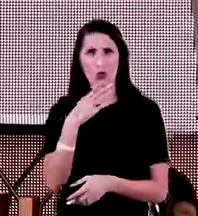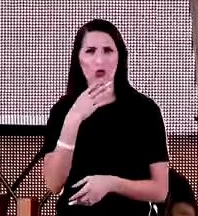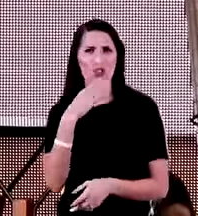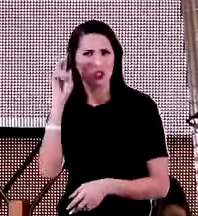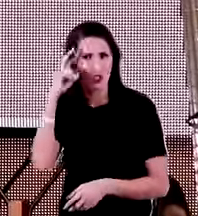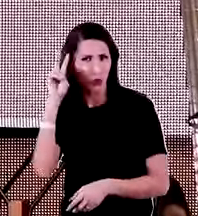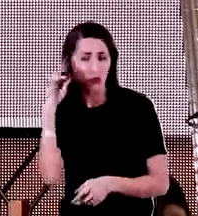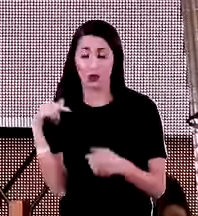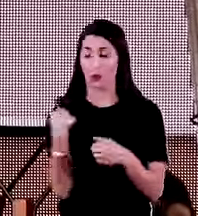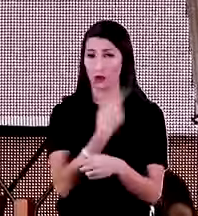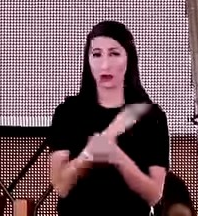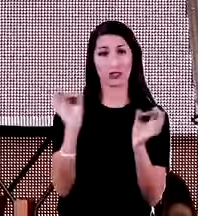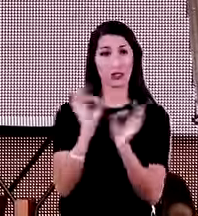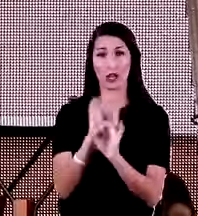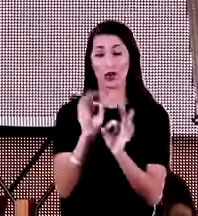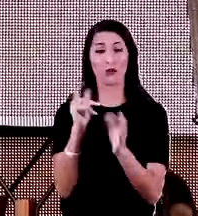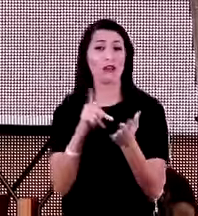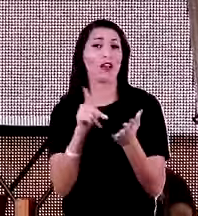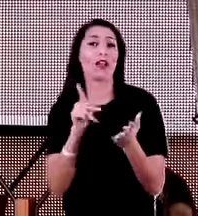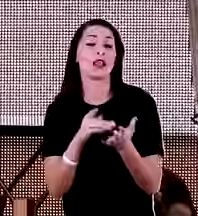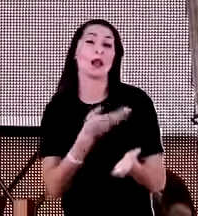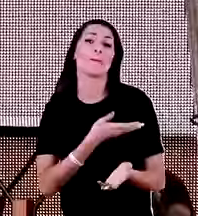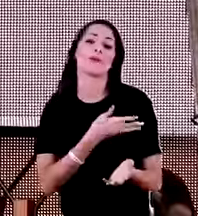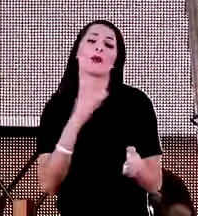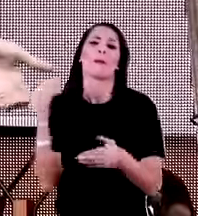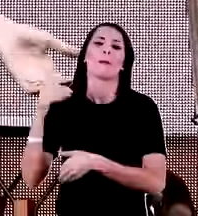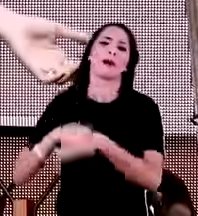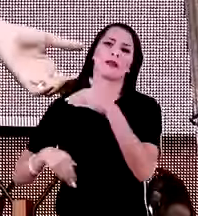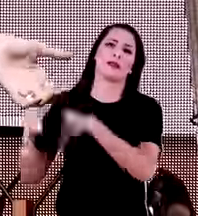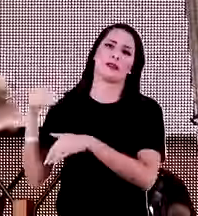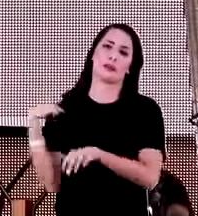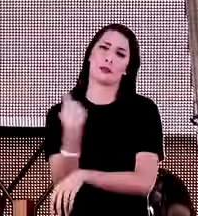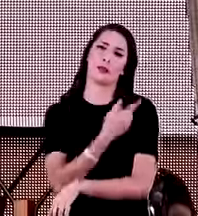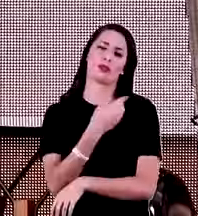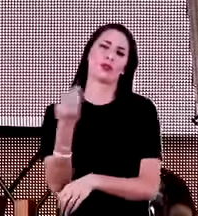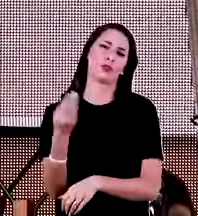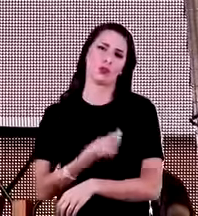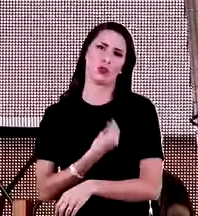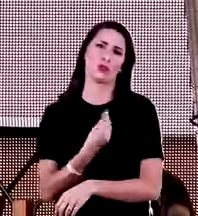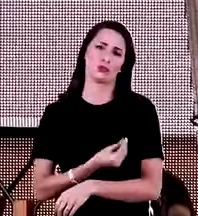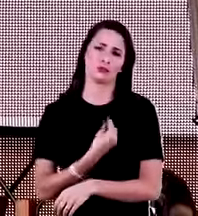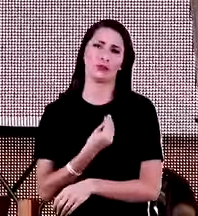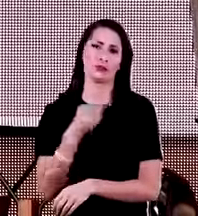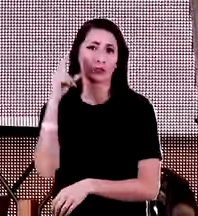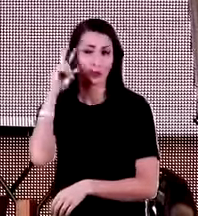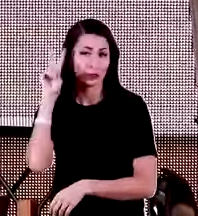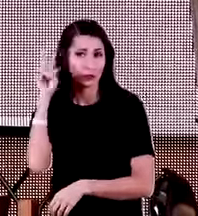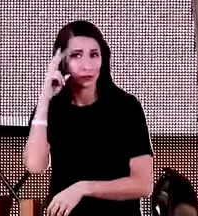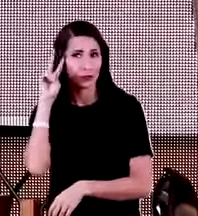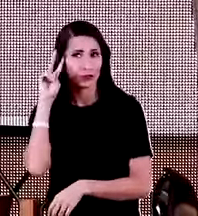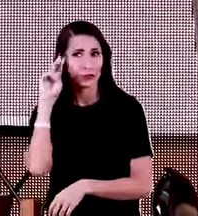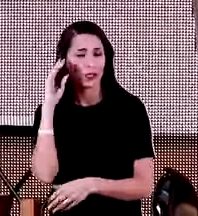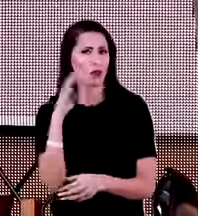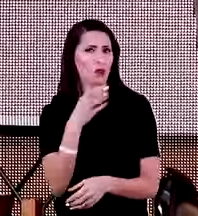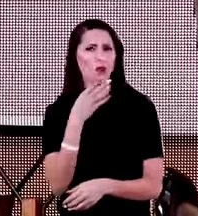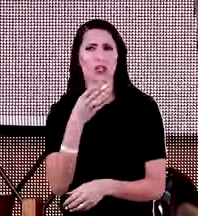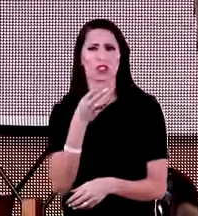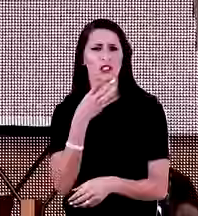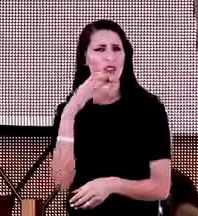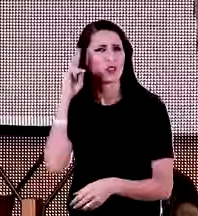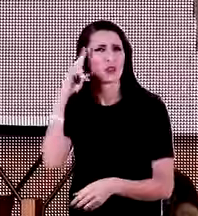O verdadeiro amigo faz parte da nossa história. Vive a história com a gente. Porque conhecer a história, todo mundo conhece, né? É uma